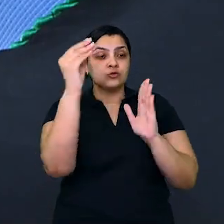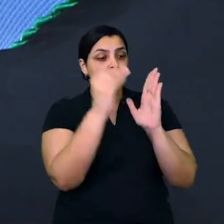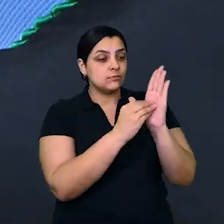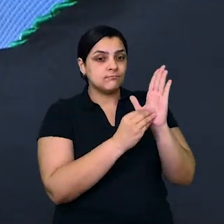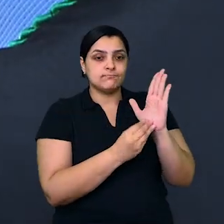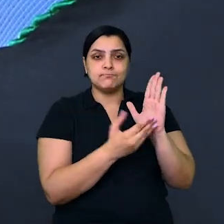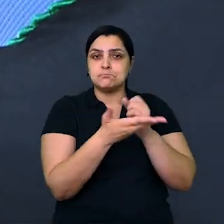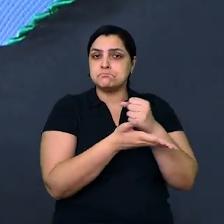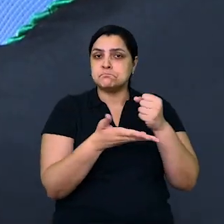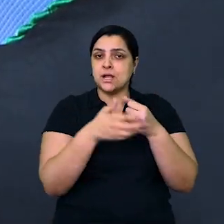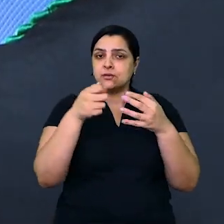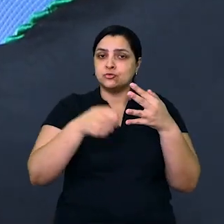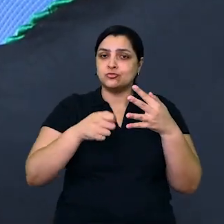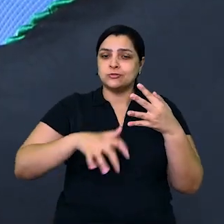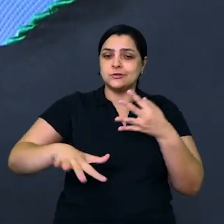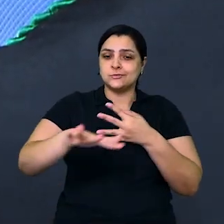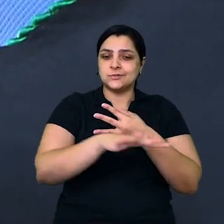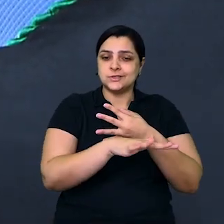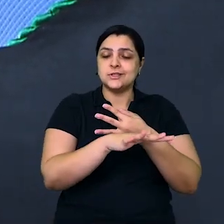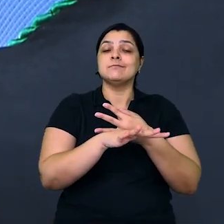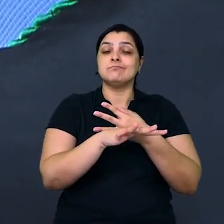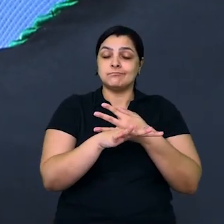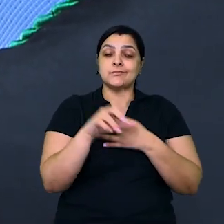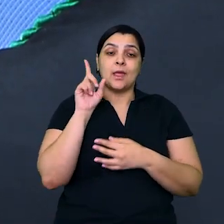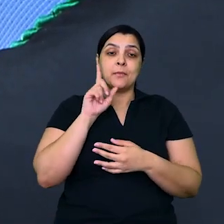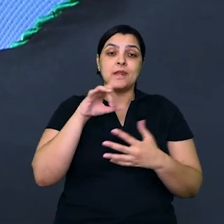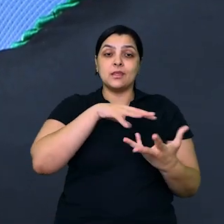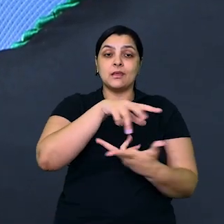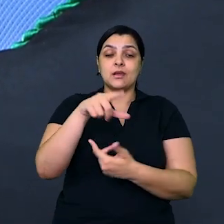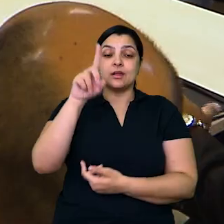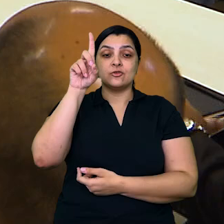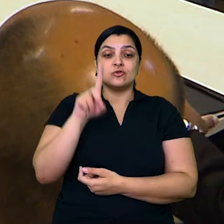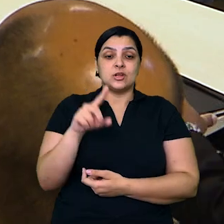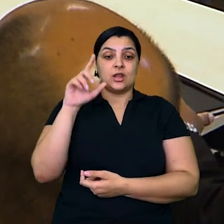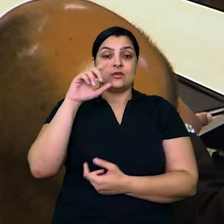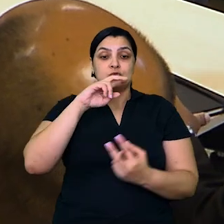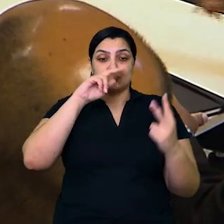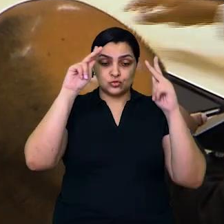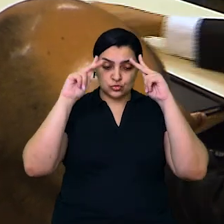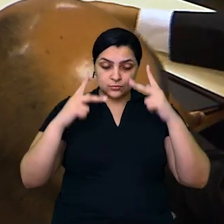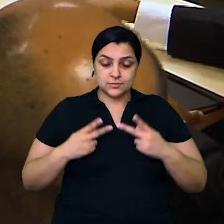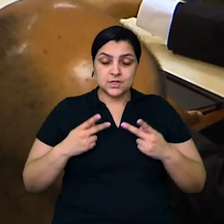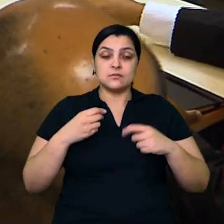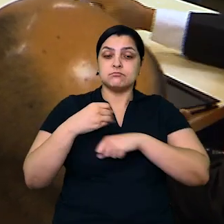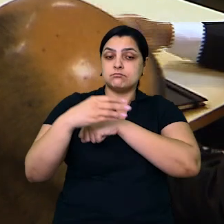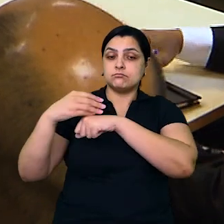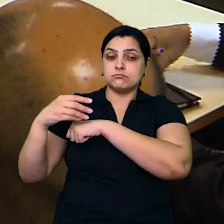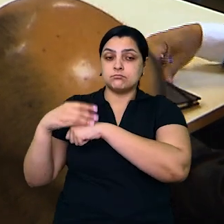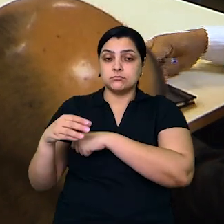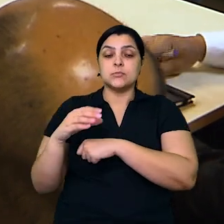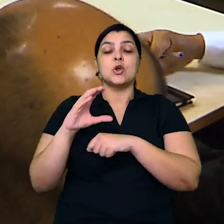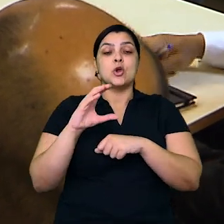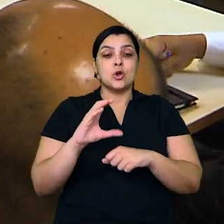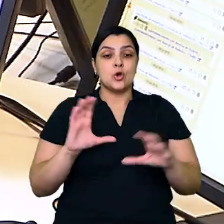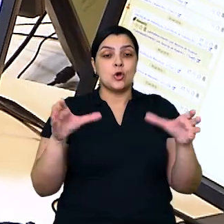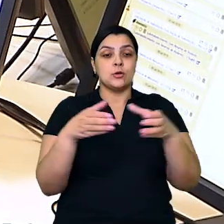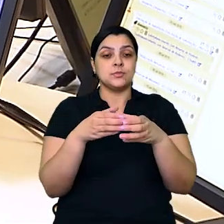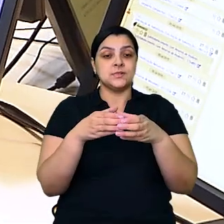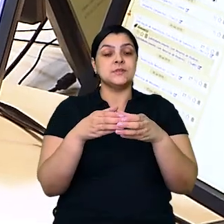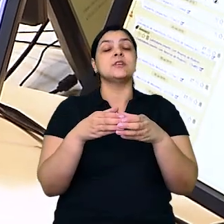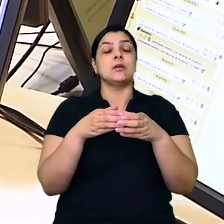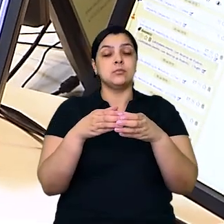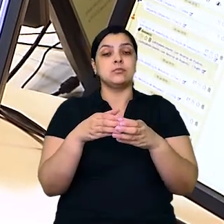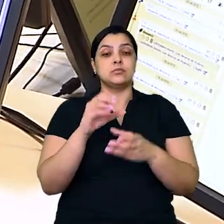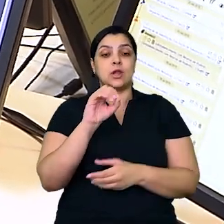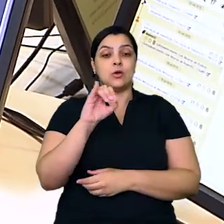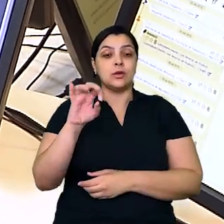internacionais, na jurisprudência da Corte Interamericana de Direitos Humanos e nas recomendações da Comissão Interamericana